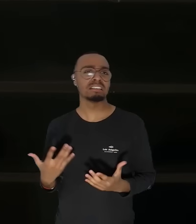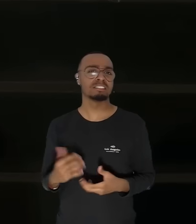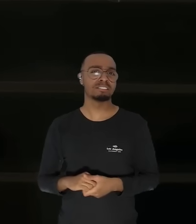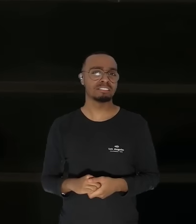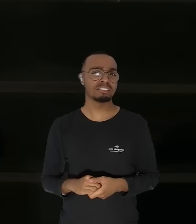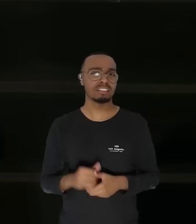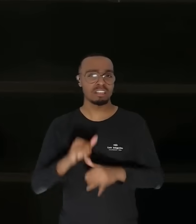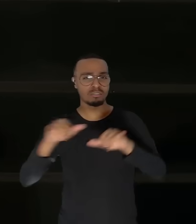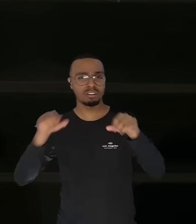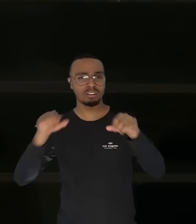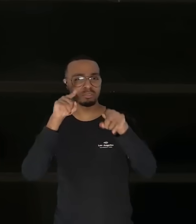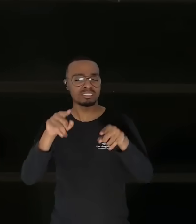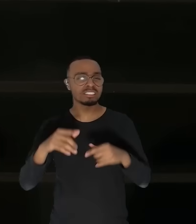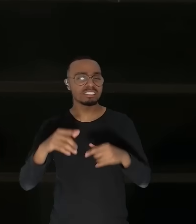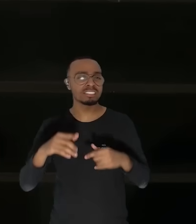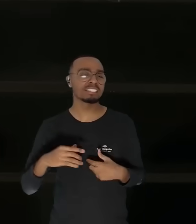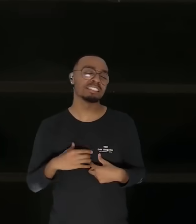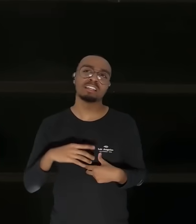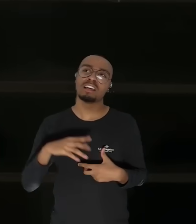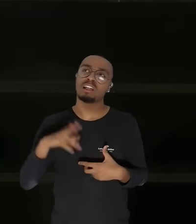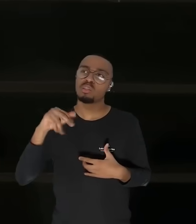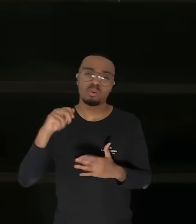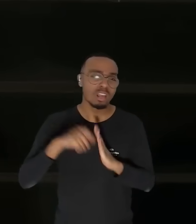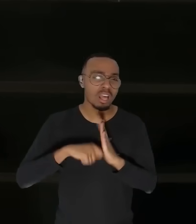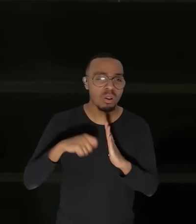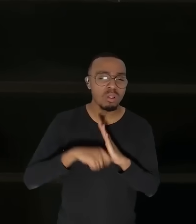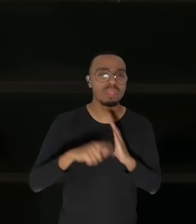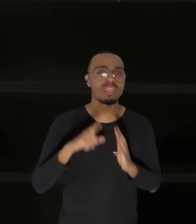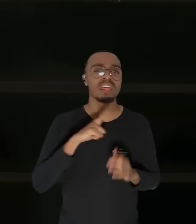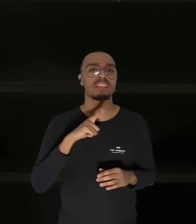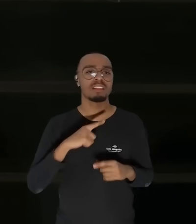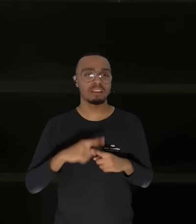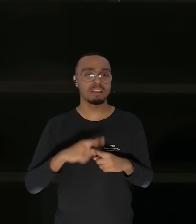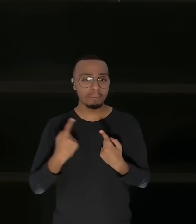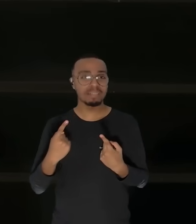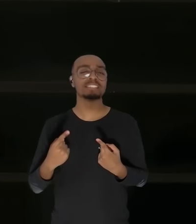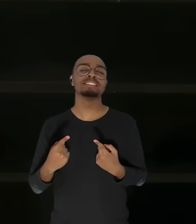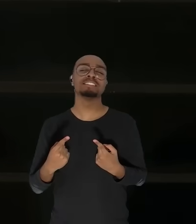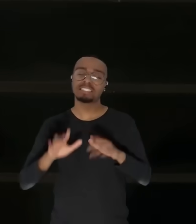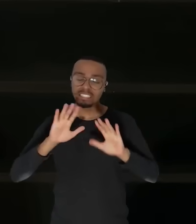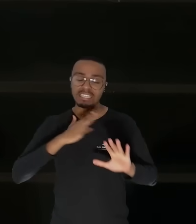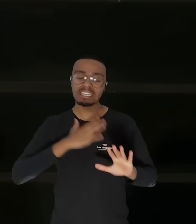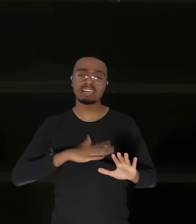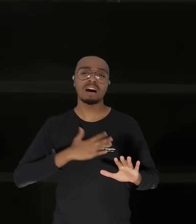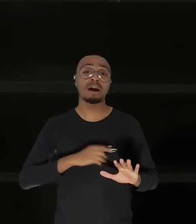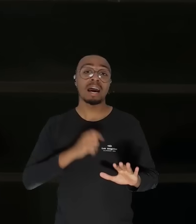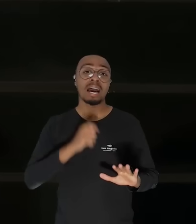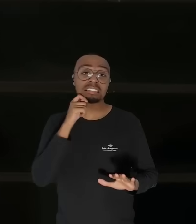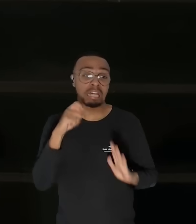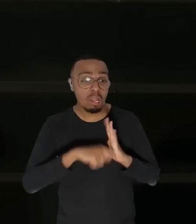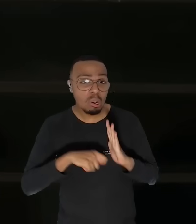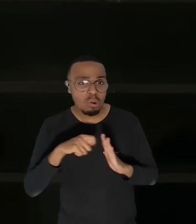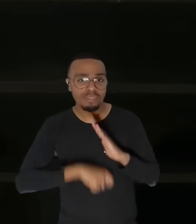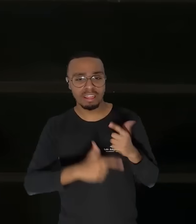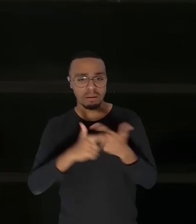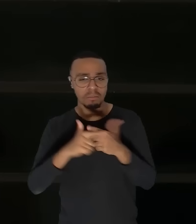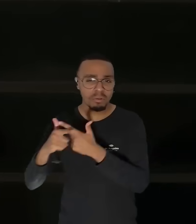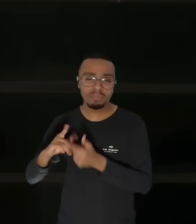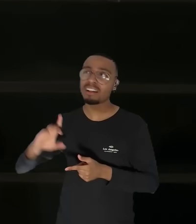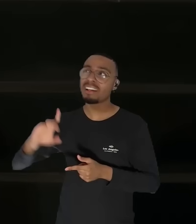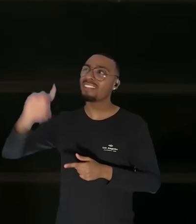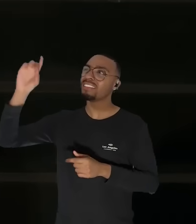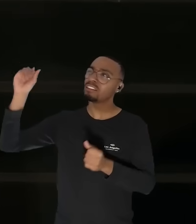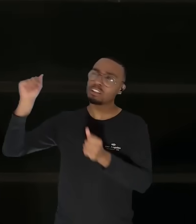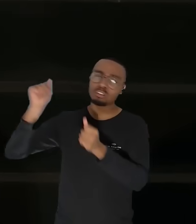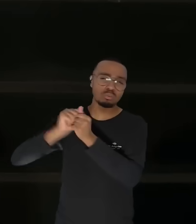você der, você não vai ter luta. Vai ter! Mas tem promessa, Ele está com você. E essa tempestade só tem um